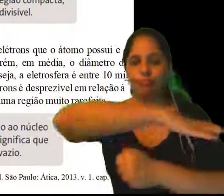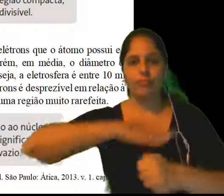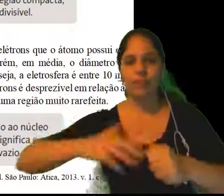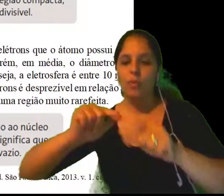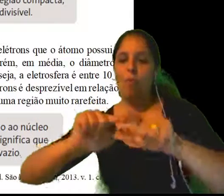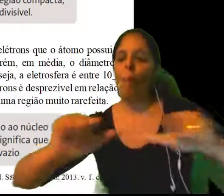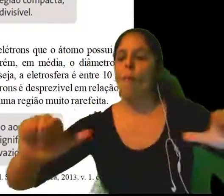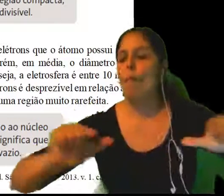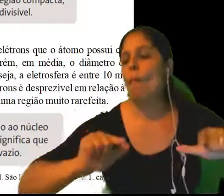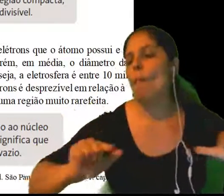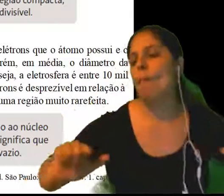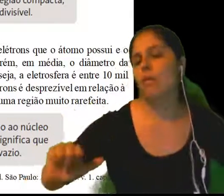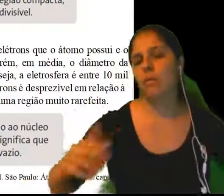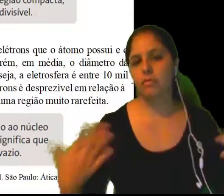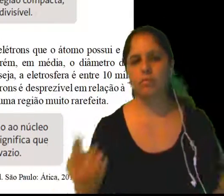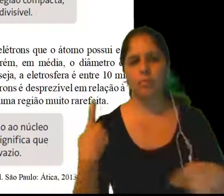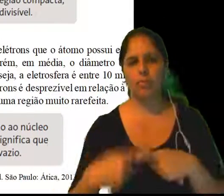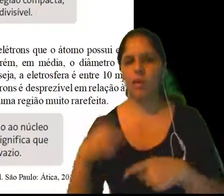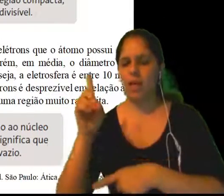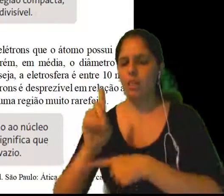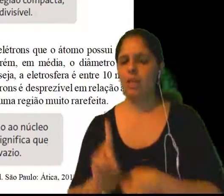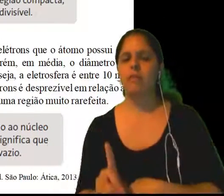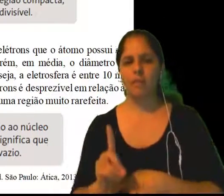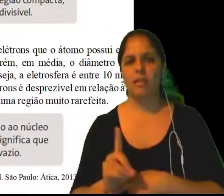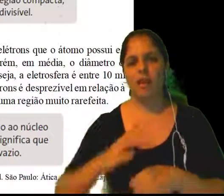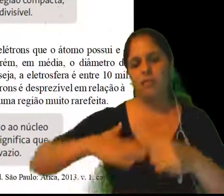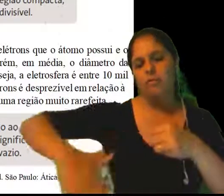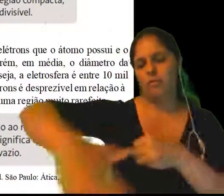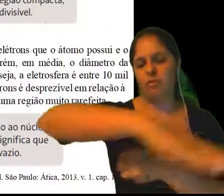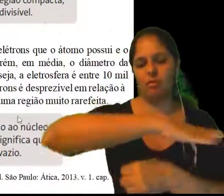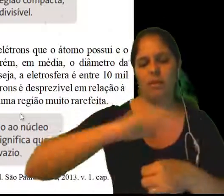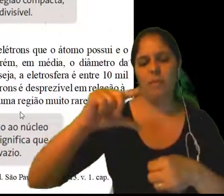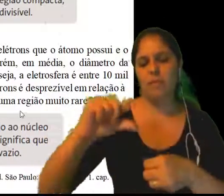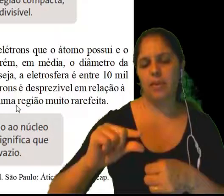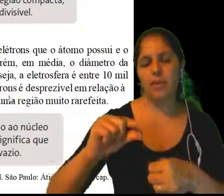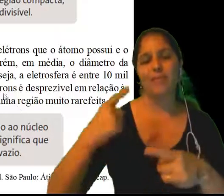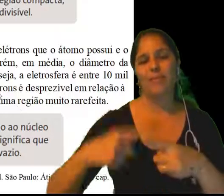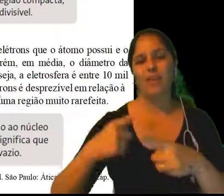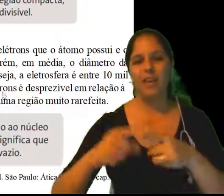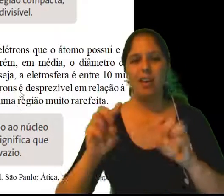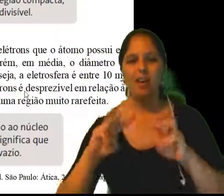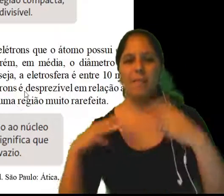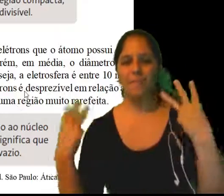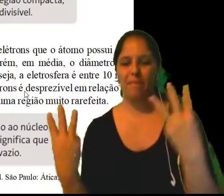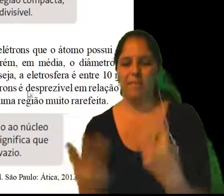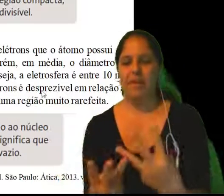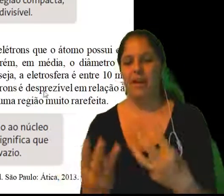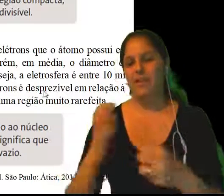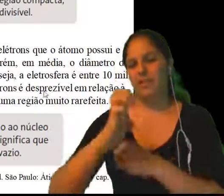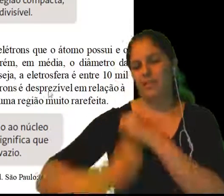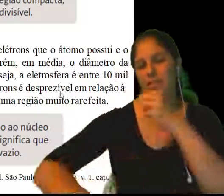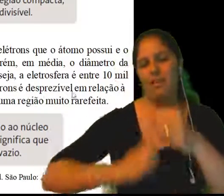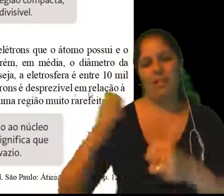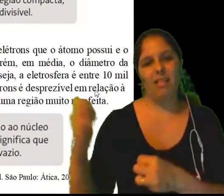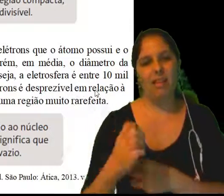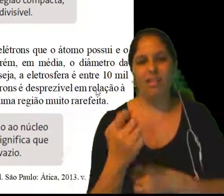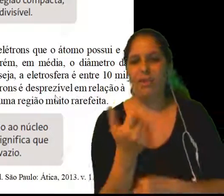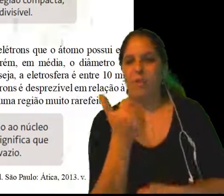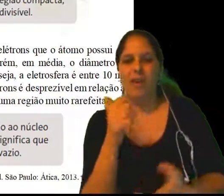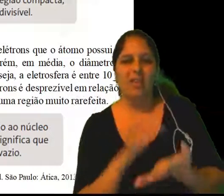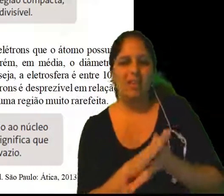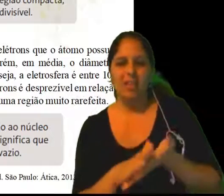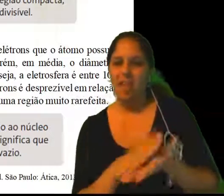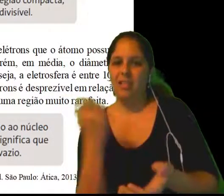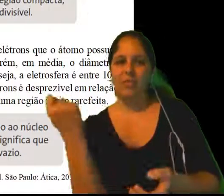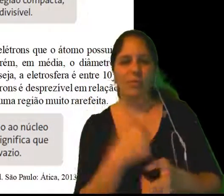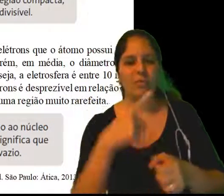grande vazio. Por que a densidade da eletrosfera é muito baixa? Porque a massa dos elétrons é desprezível